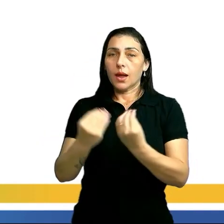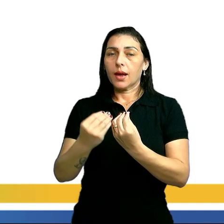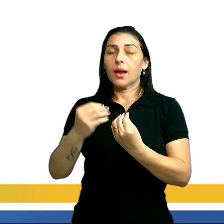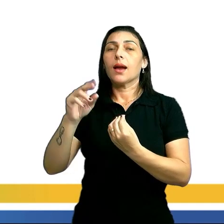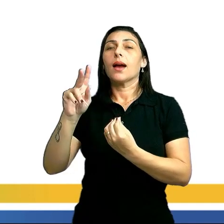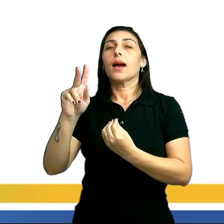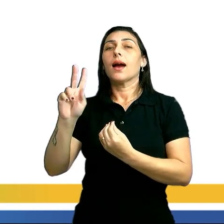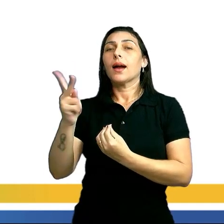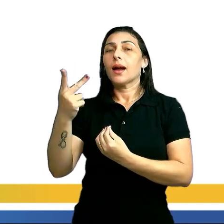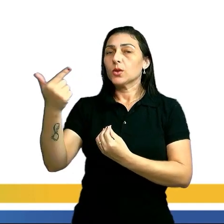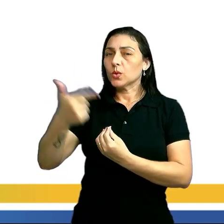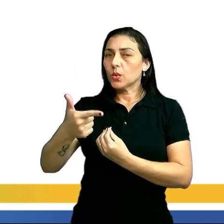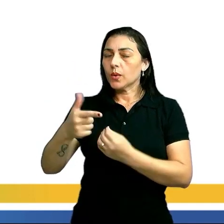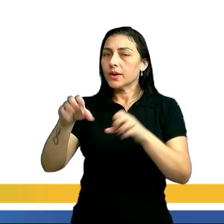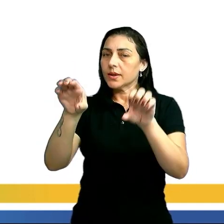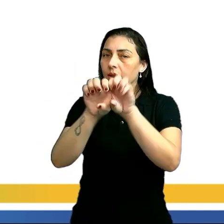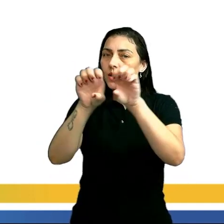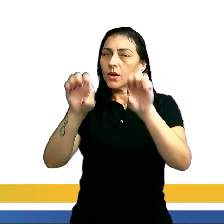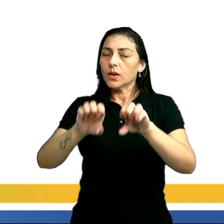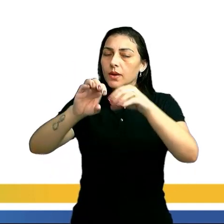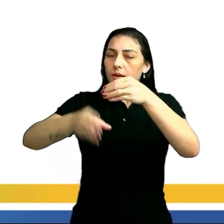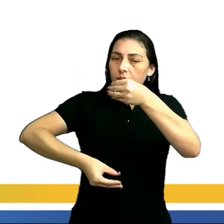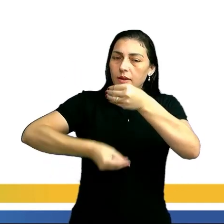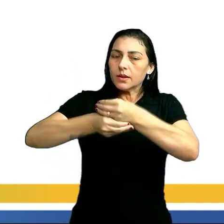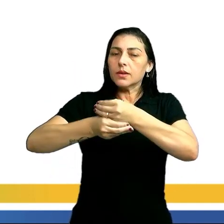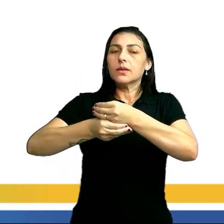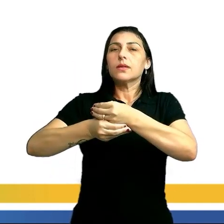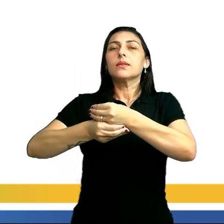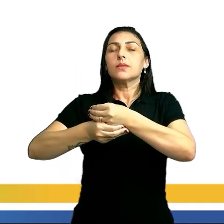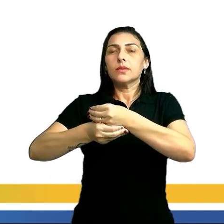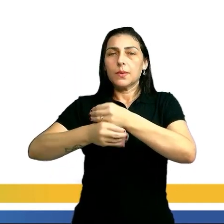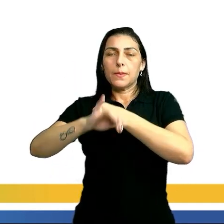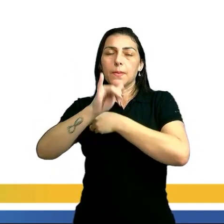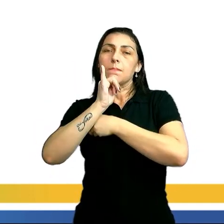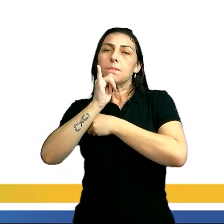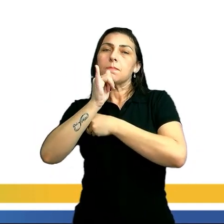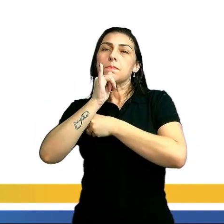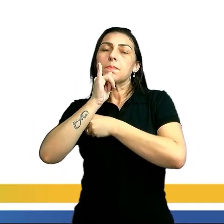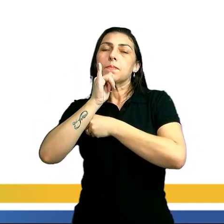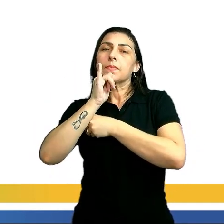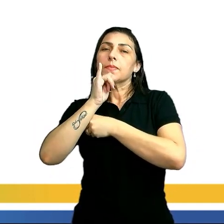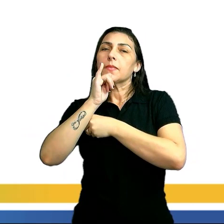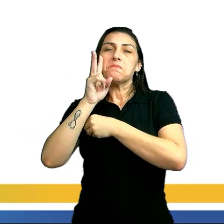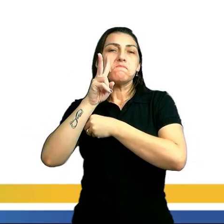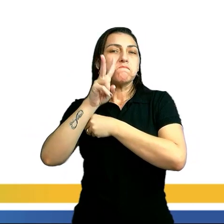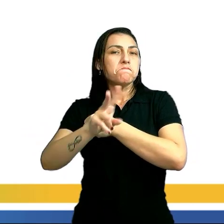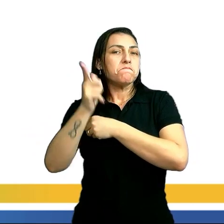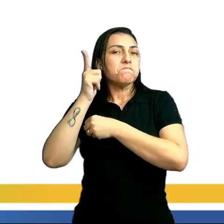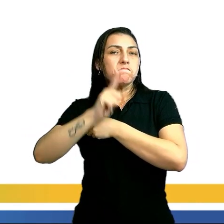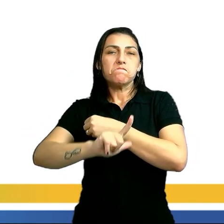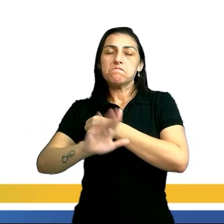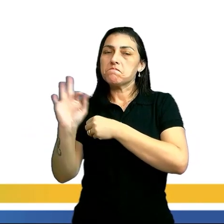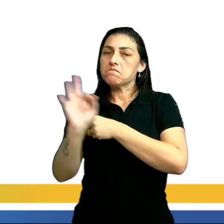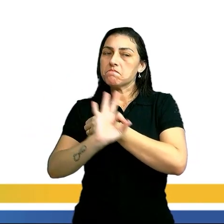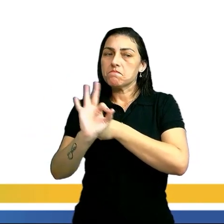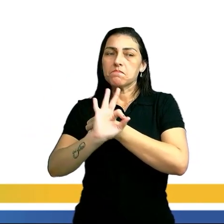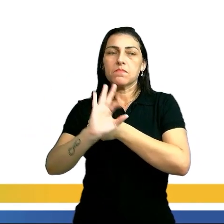estão vendo na estrutura sendo adicionado gás hidrogênio, por exemplo? Também não estou conseguindo